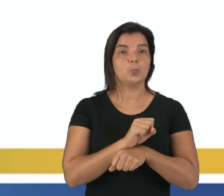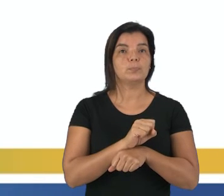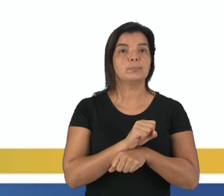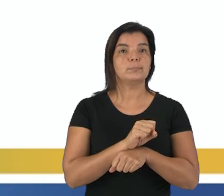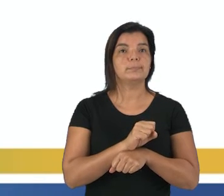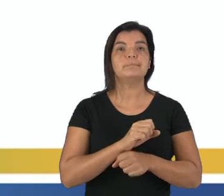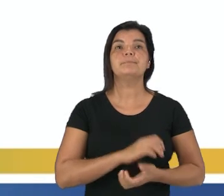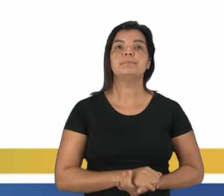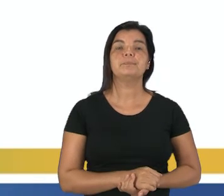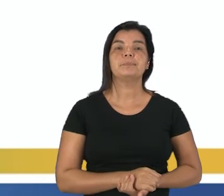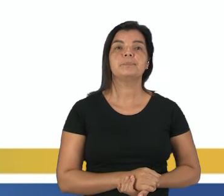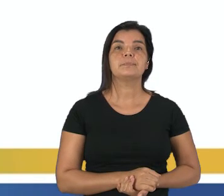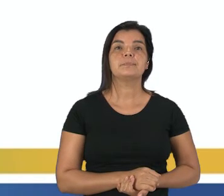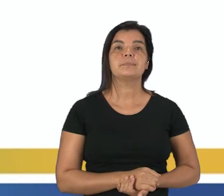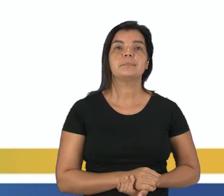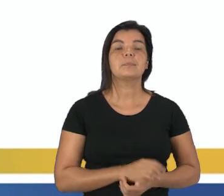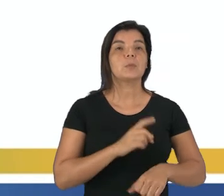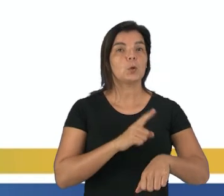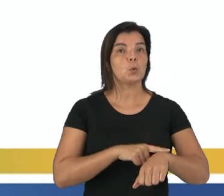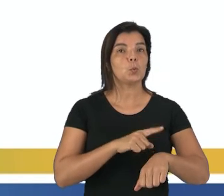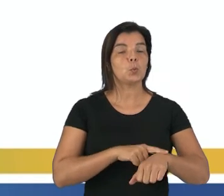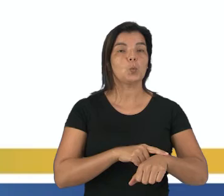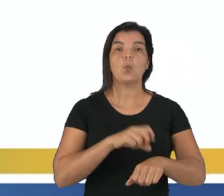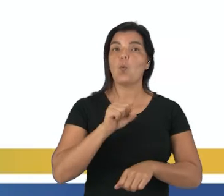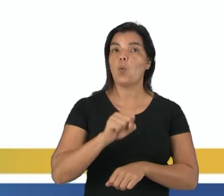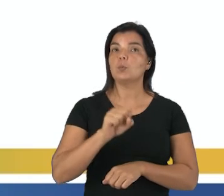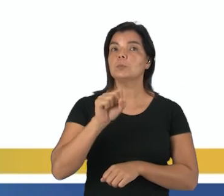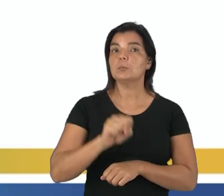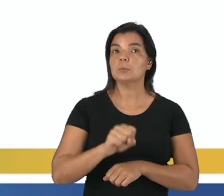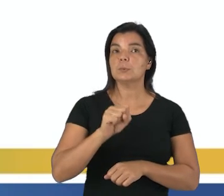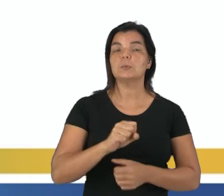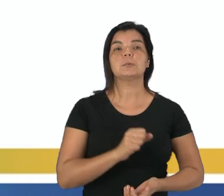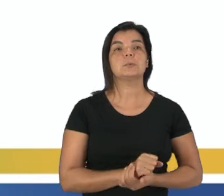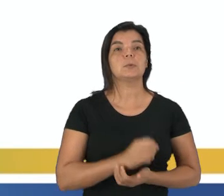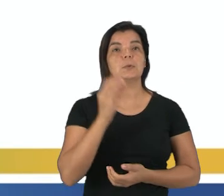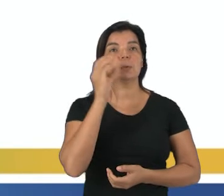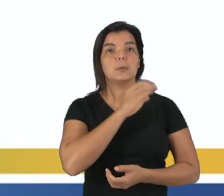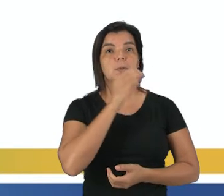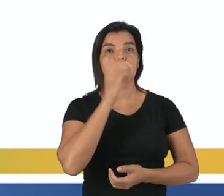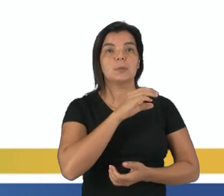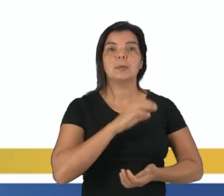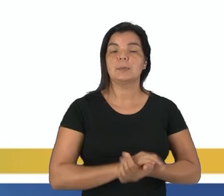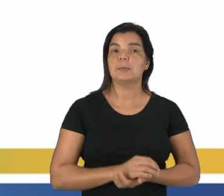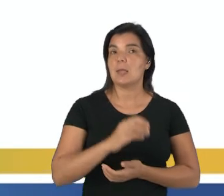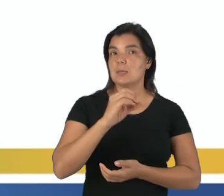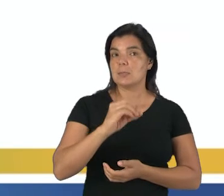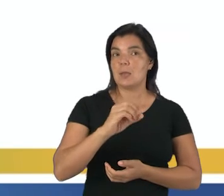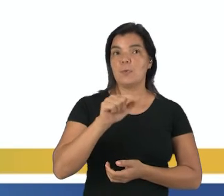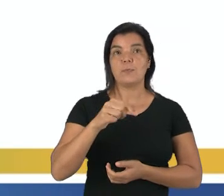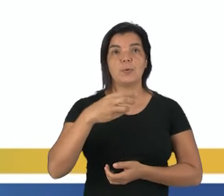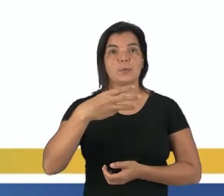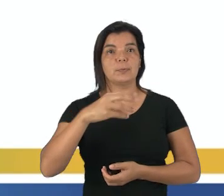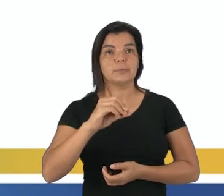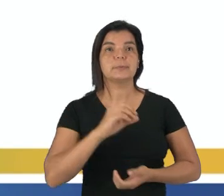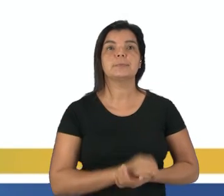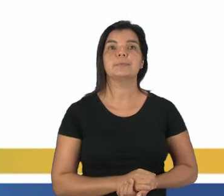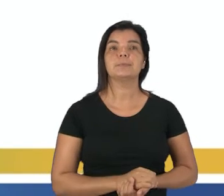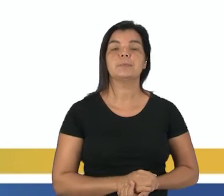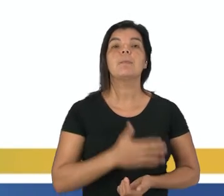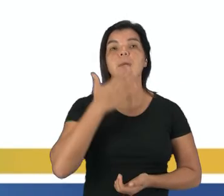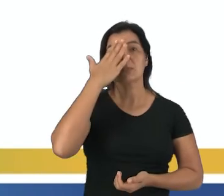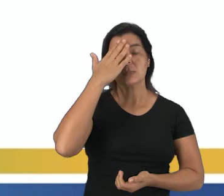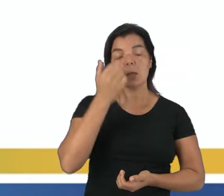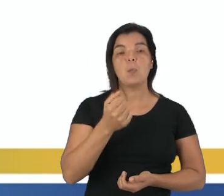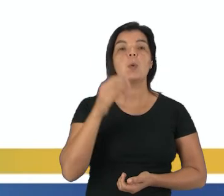repouso, o tempo durou 8 segundos e a aceleração é 0,30. Para